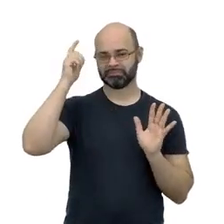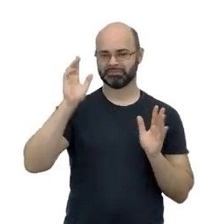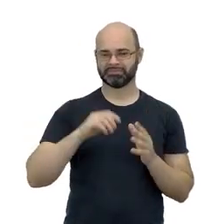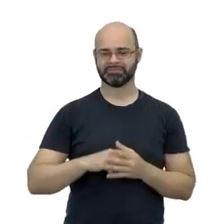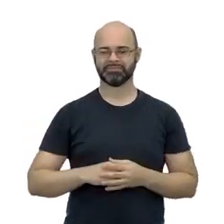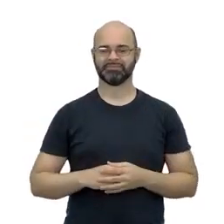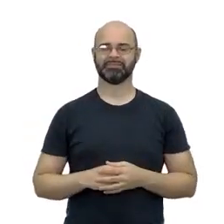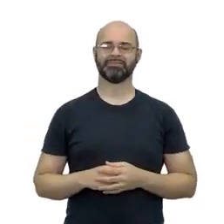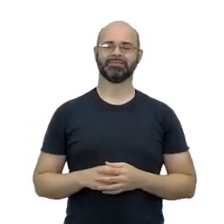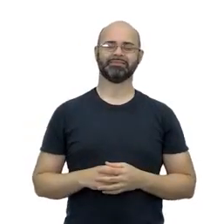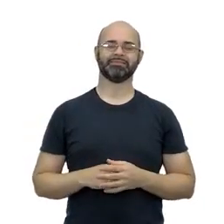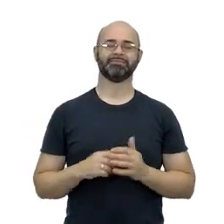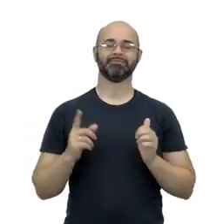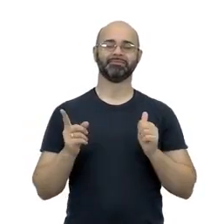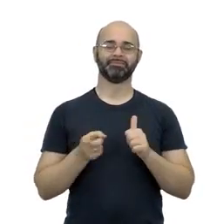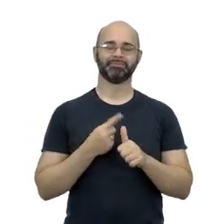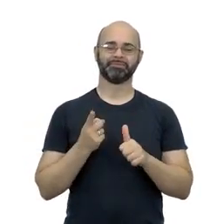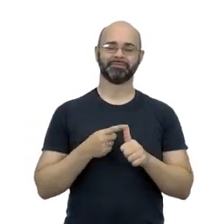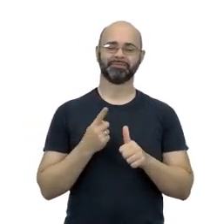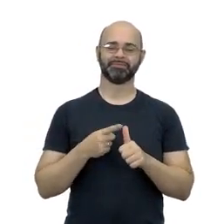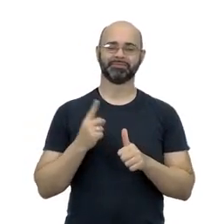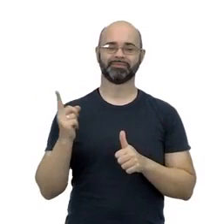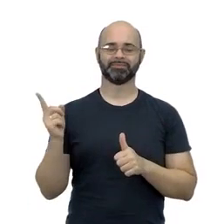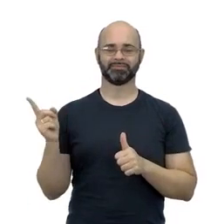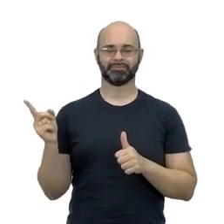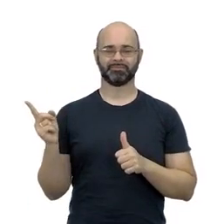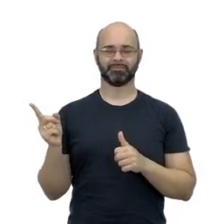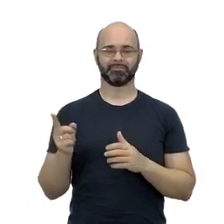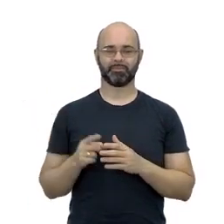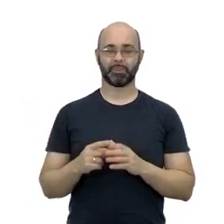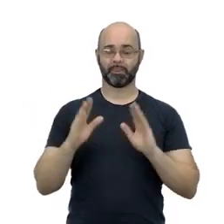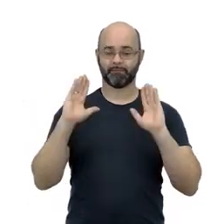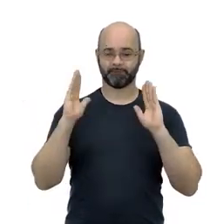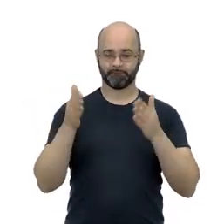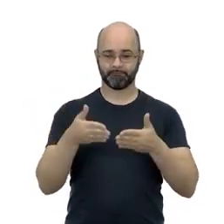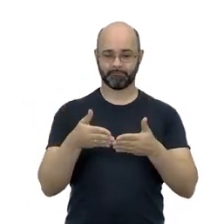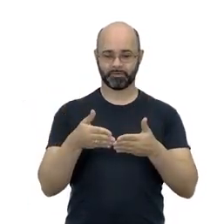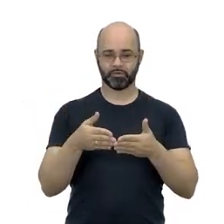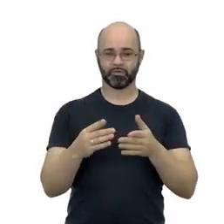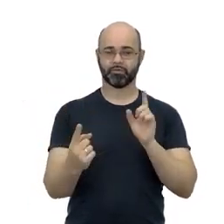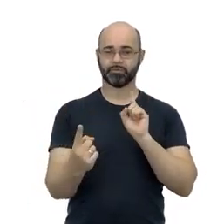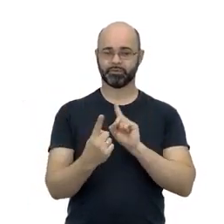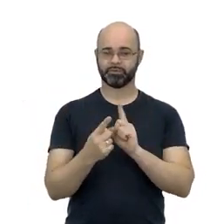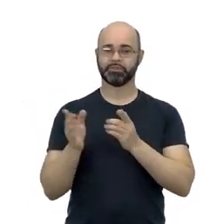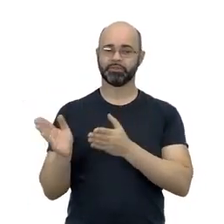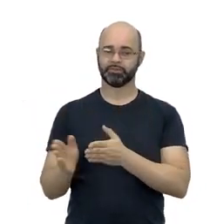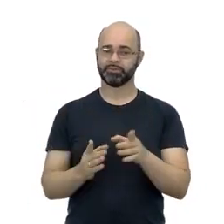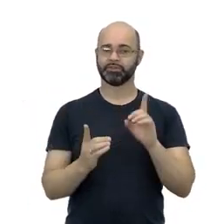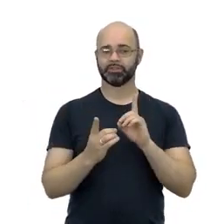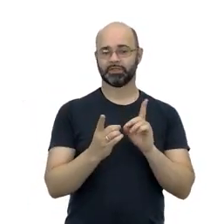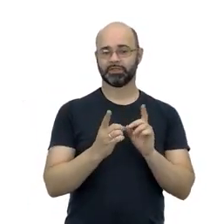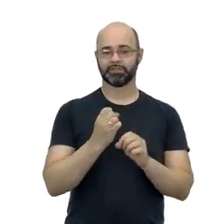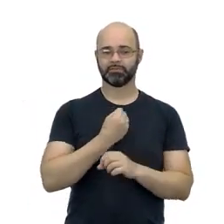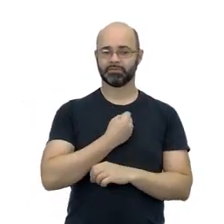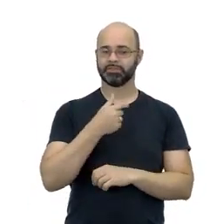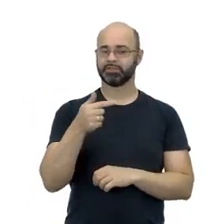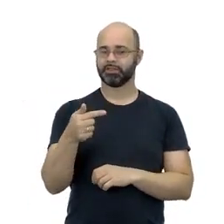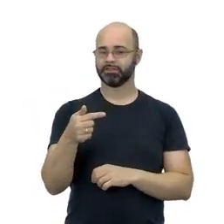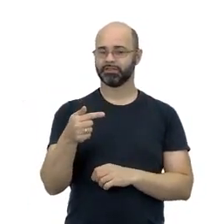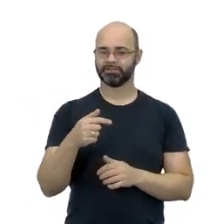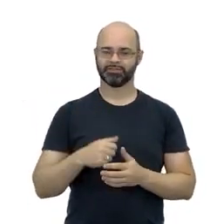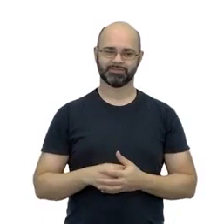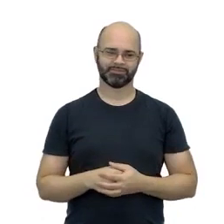momento, eu vou discutir com vocês o foco formativo da sequência didática 7, que no